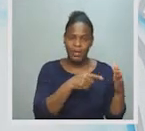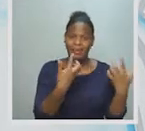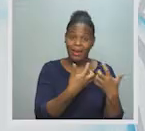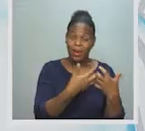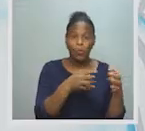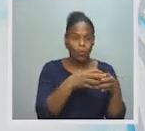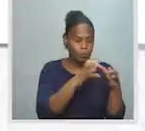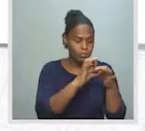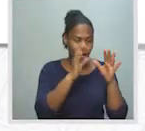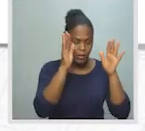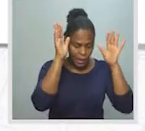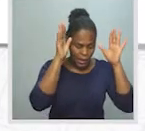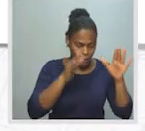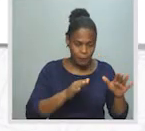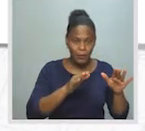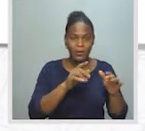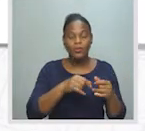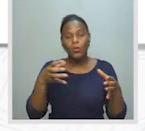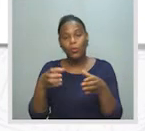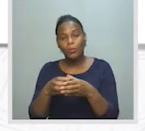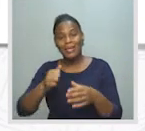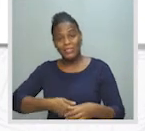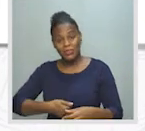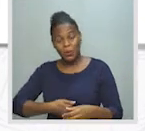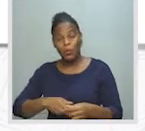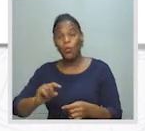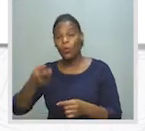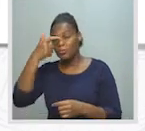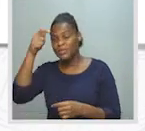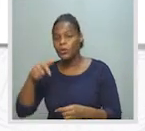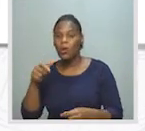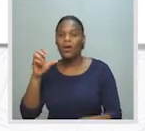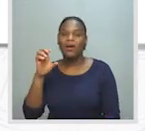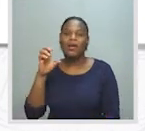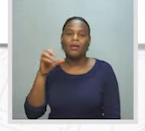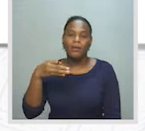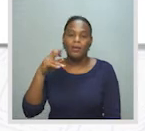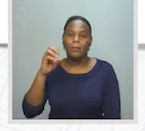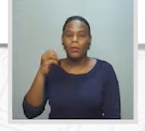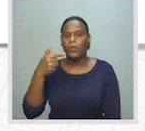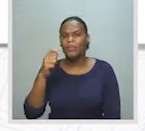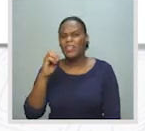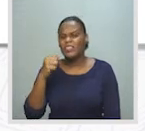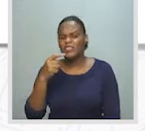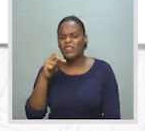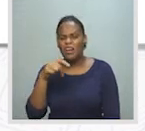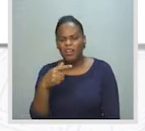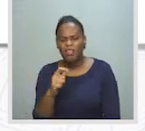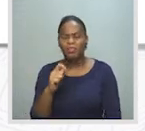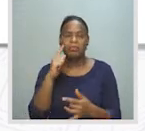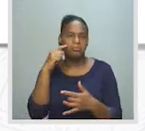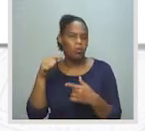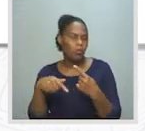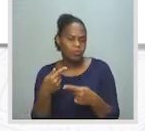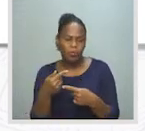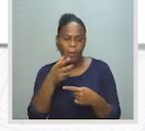entre islâmicos e cristãos, protestantes e católicos na Irlanda do Norte, na Indonésia,